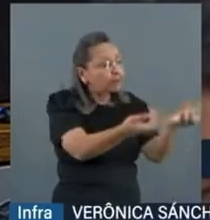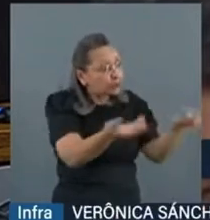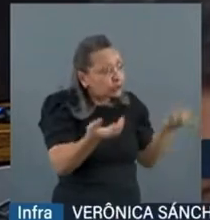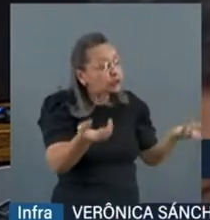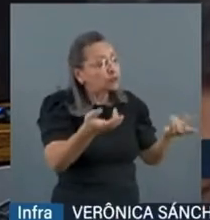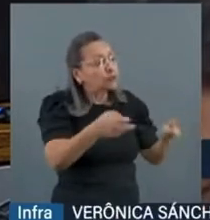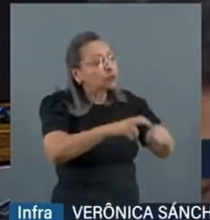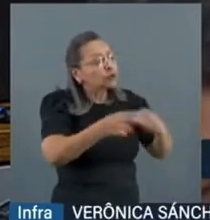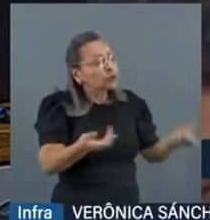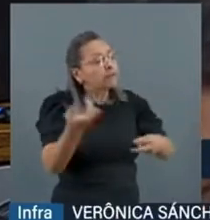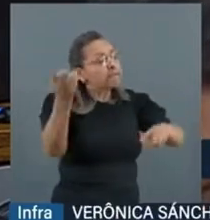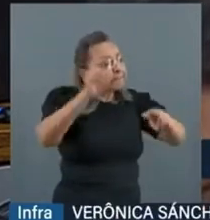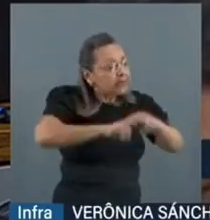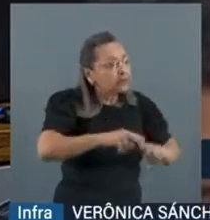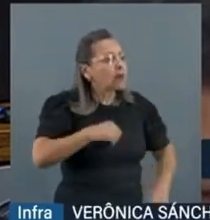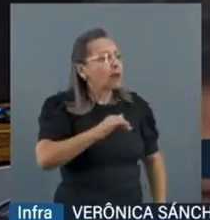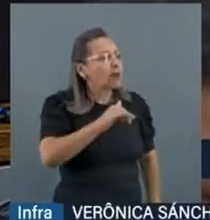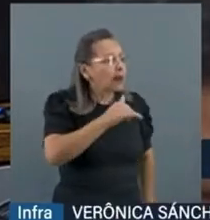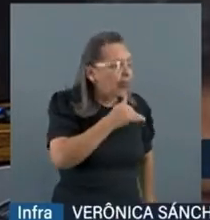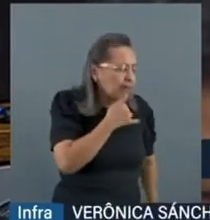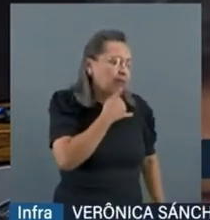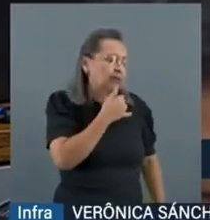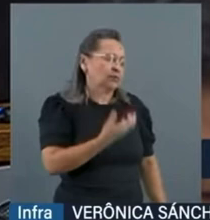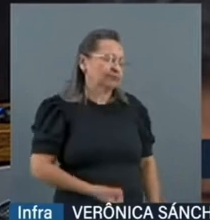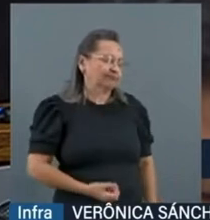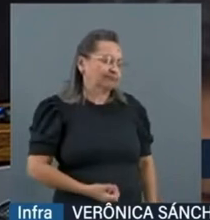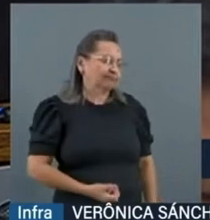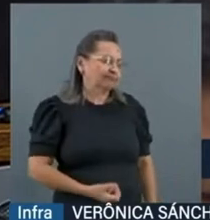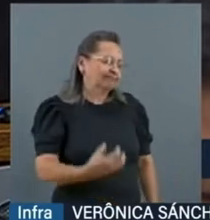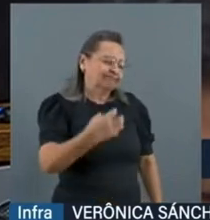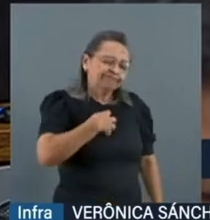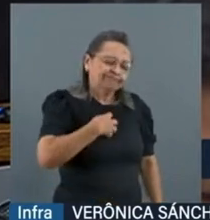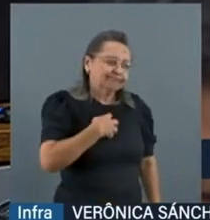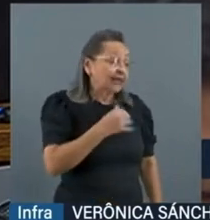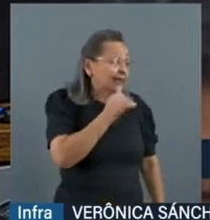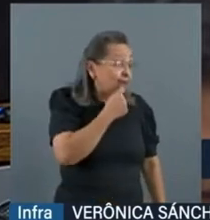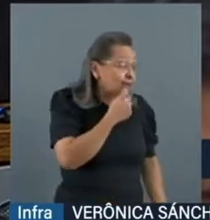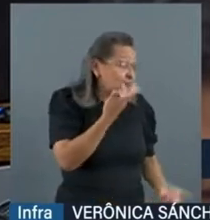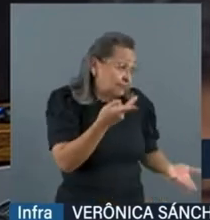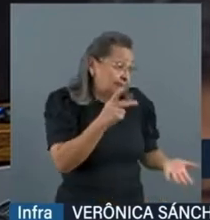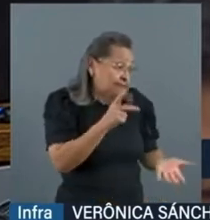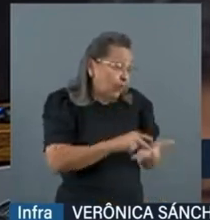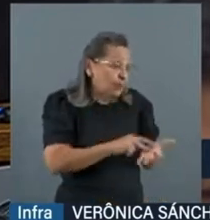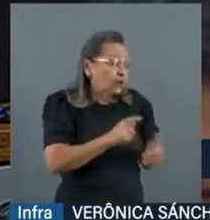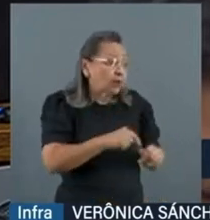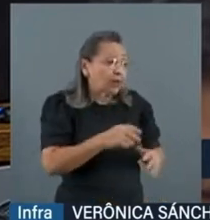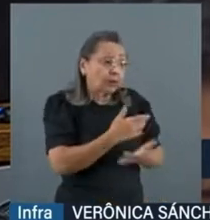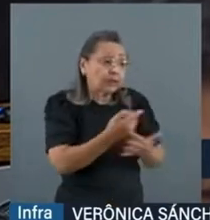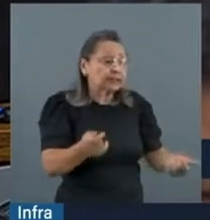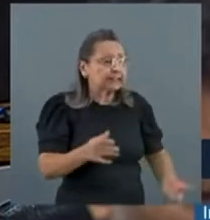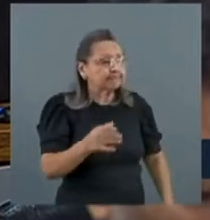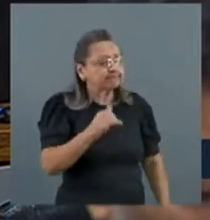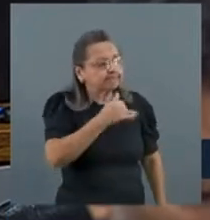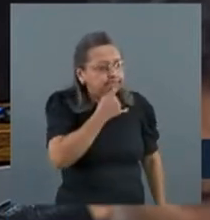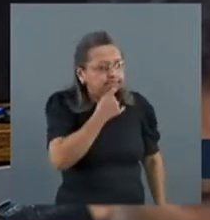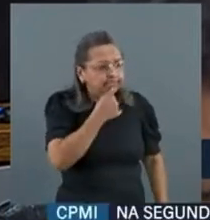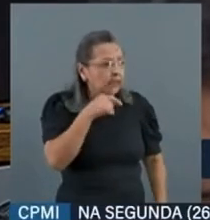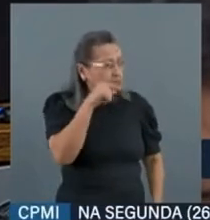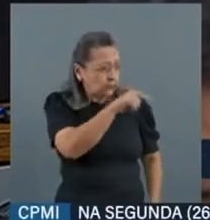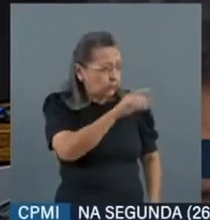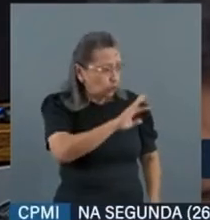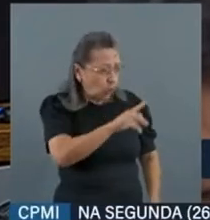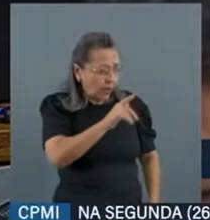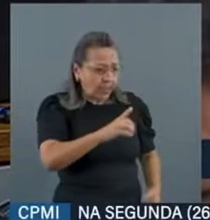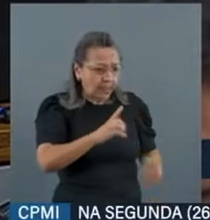eu lamento muito é triste que é realmente um episódio lamentável né Isso não é democracia eu também